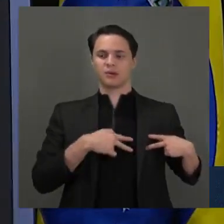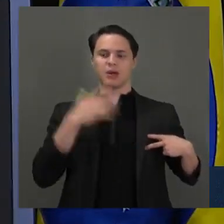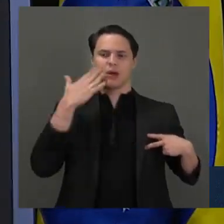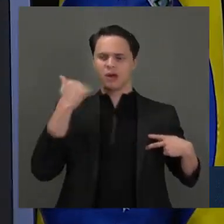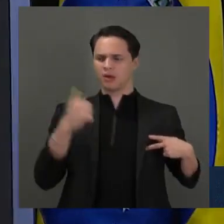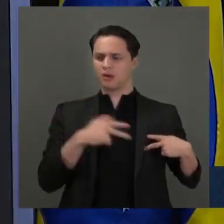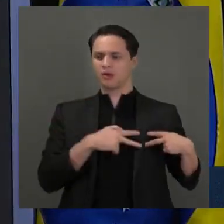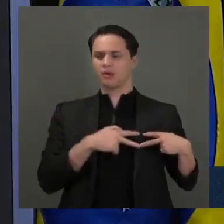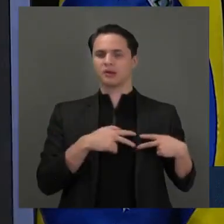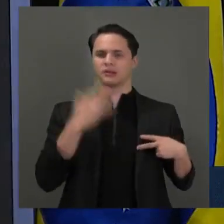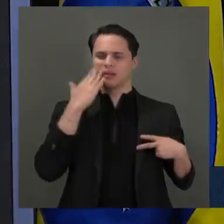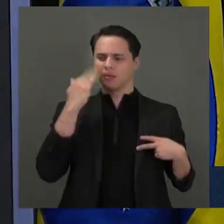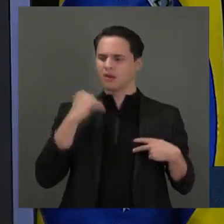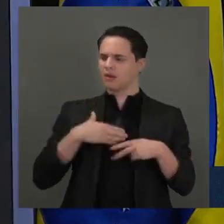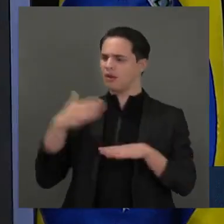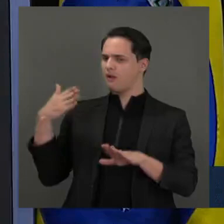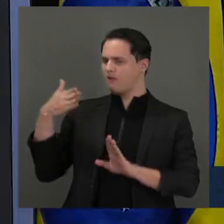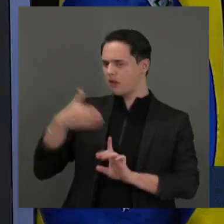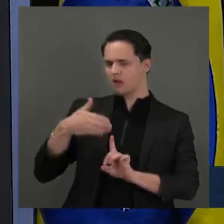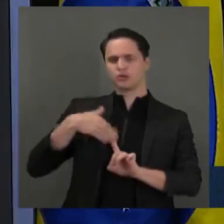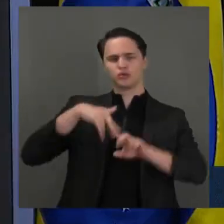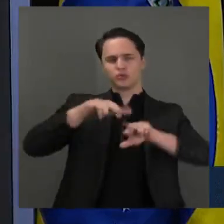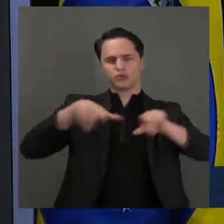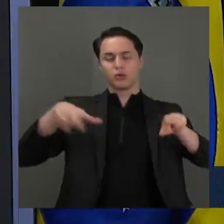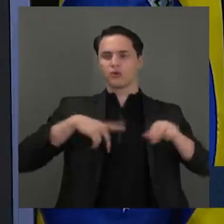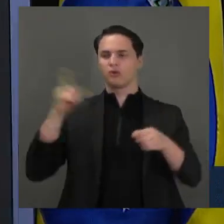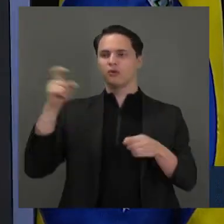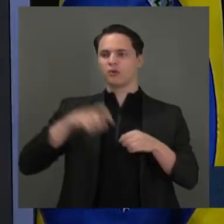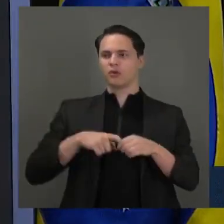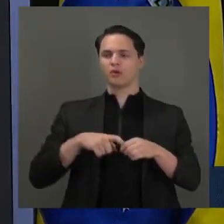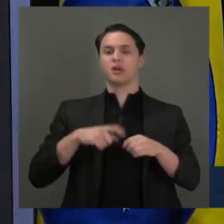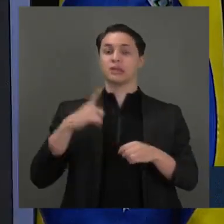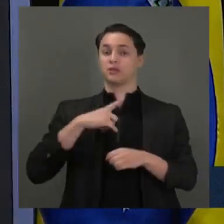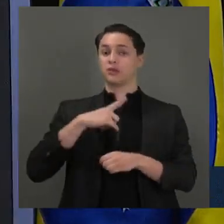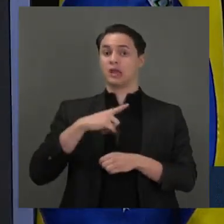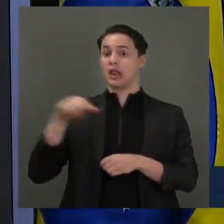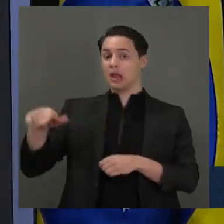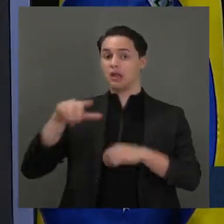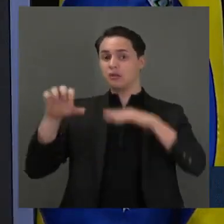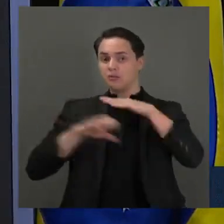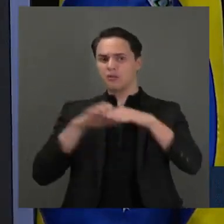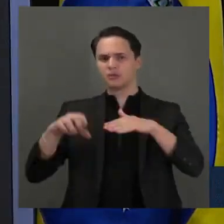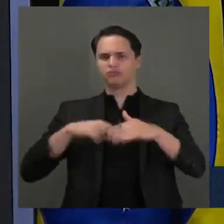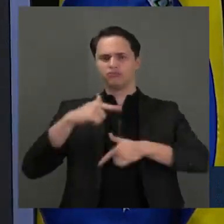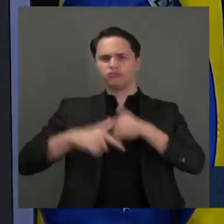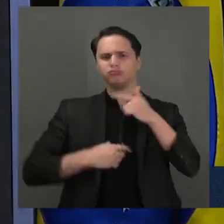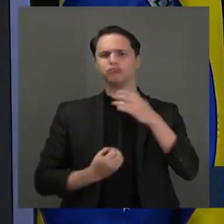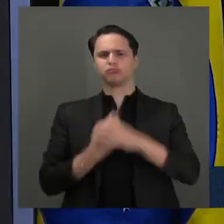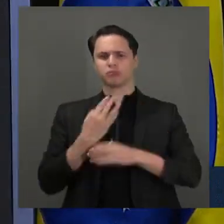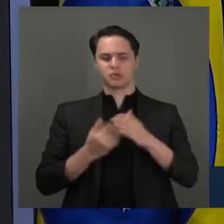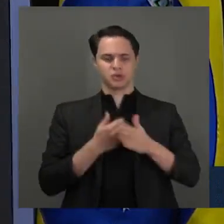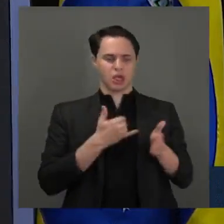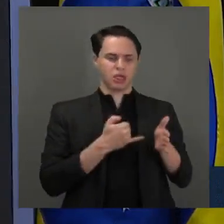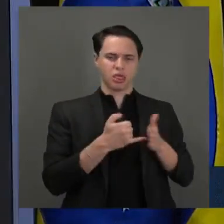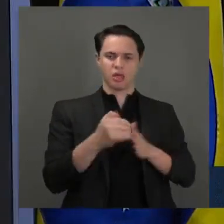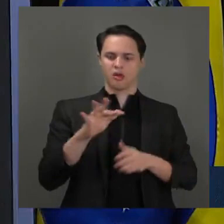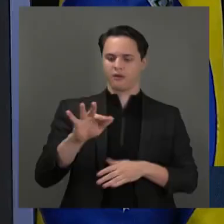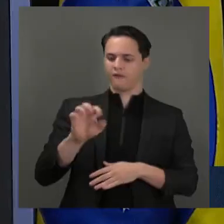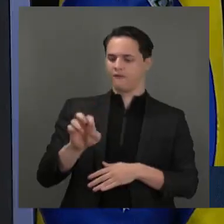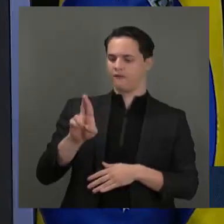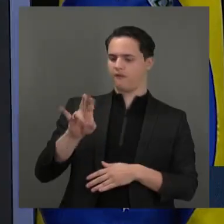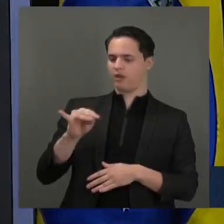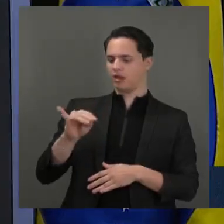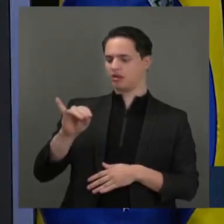existem referências vagas ao retorno da empresa à atividade da produção de fertilizantes. O que